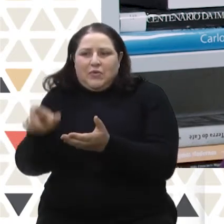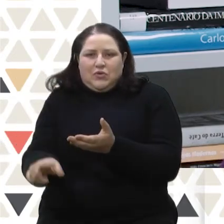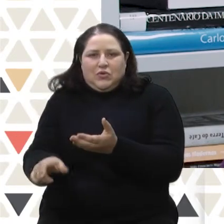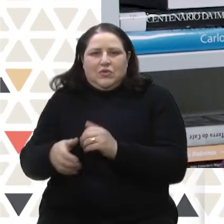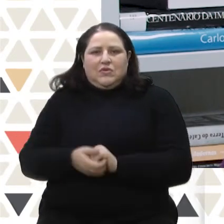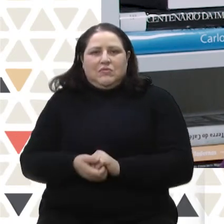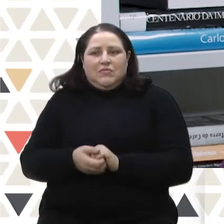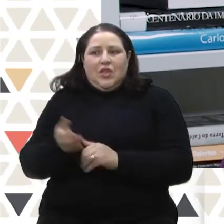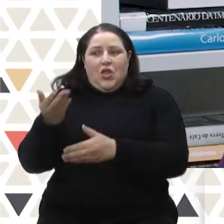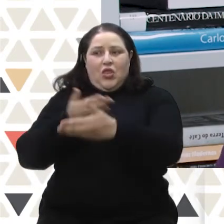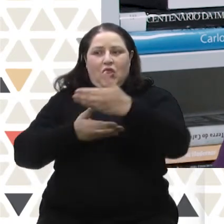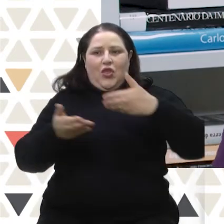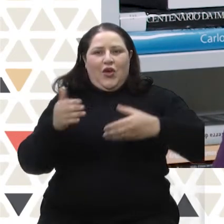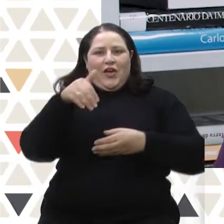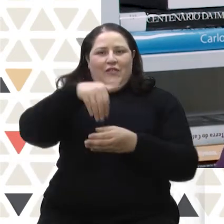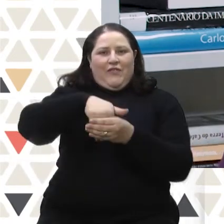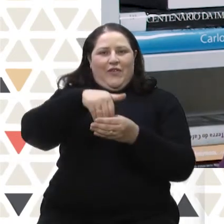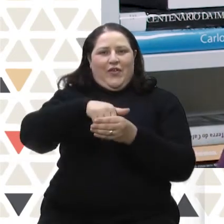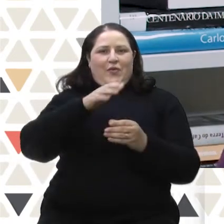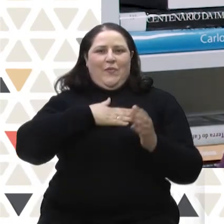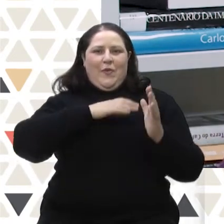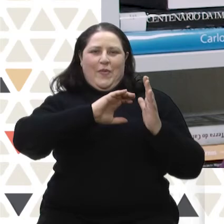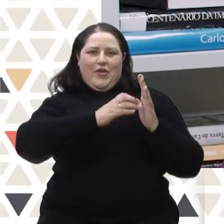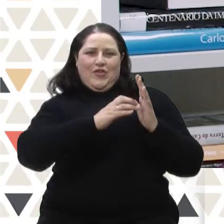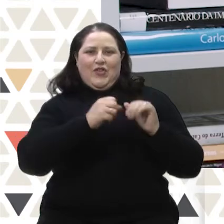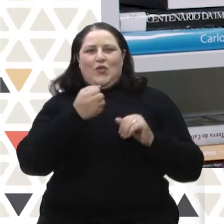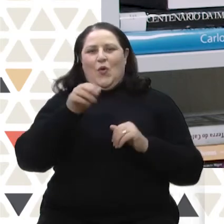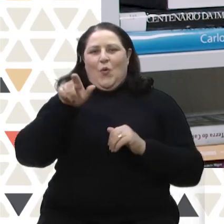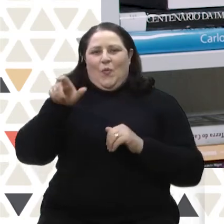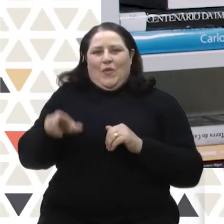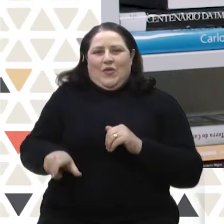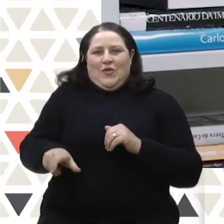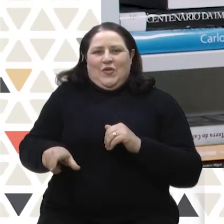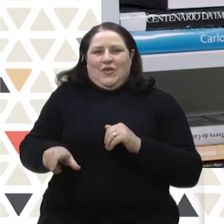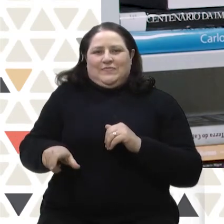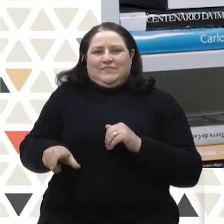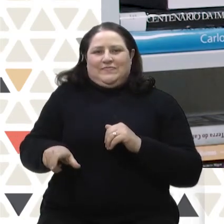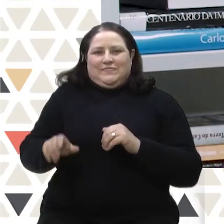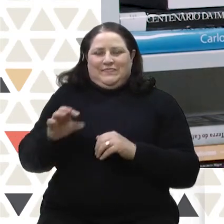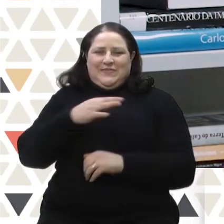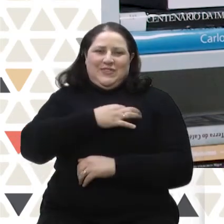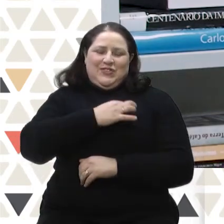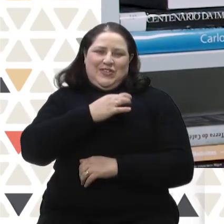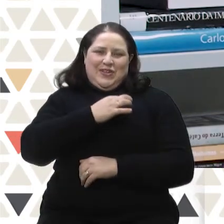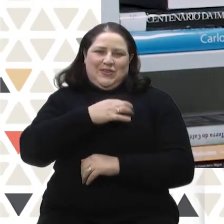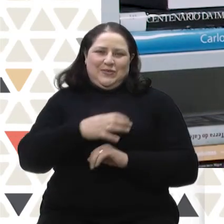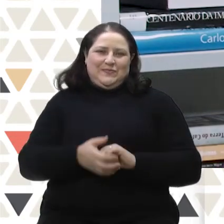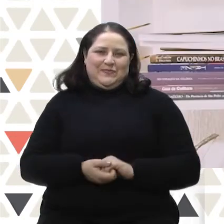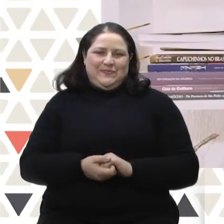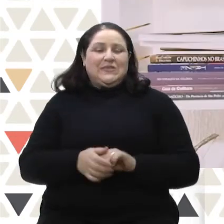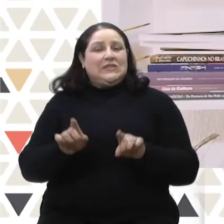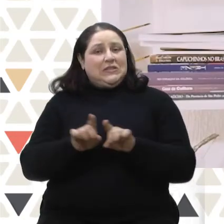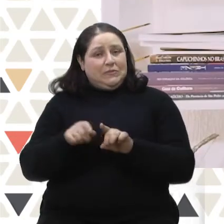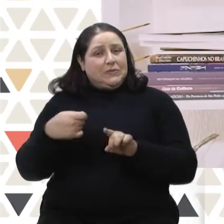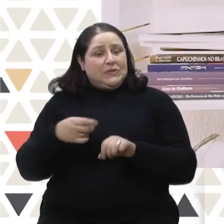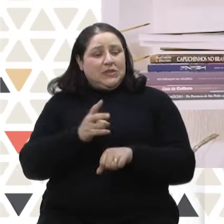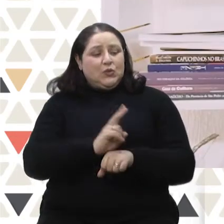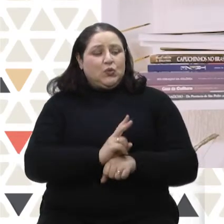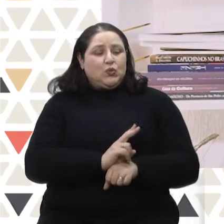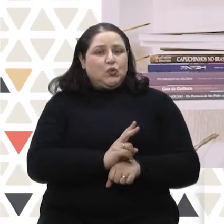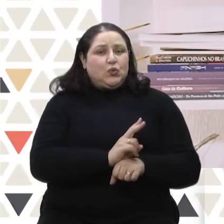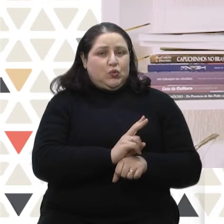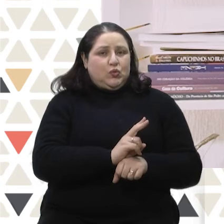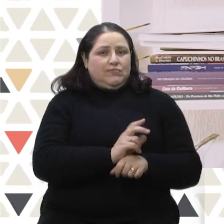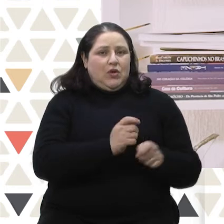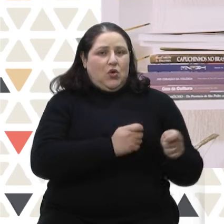ou como moeda de troca o voto para determinado partido ou candidato. Outra situação que a gente